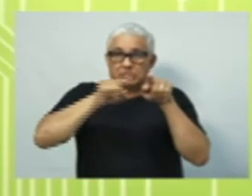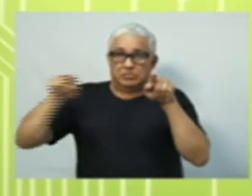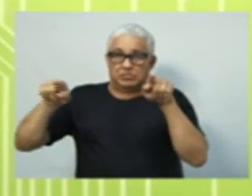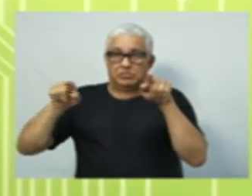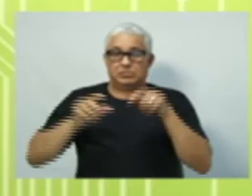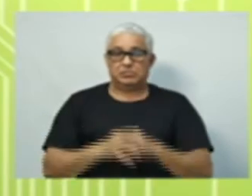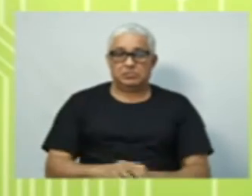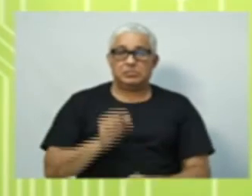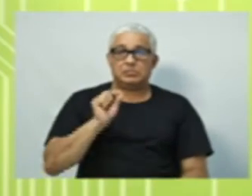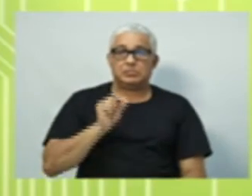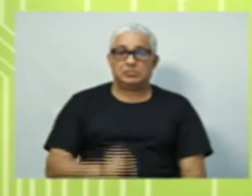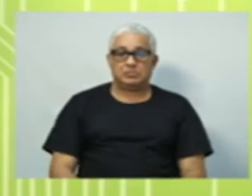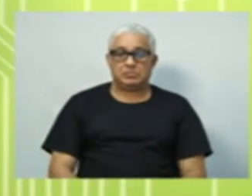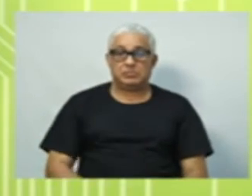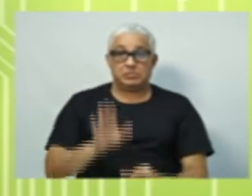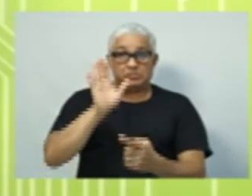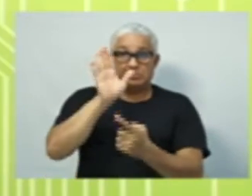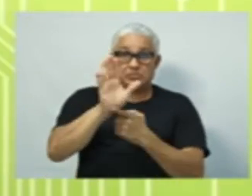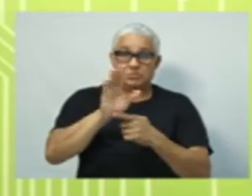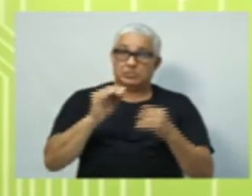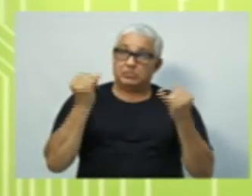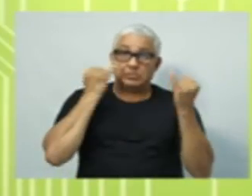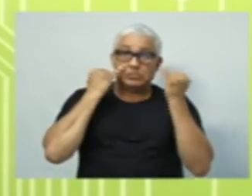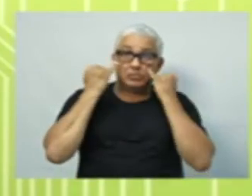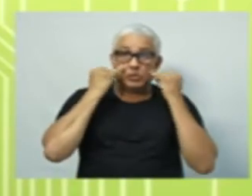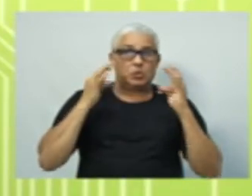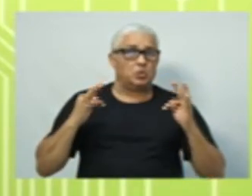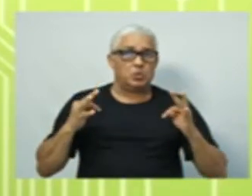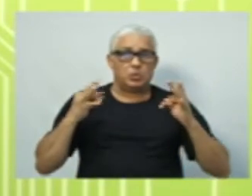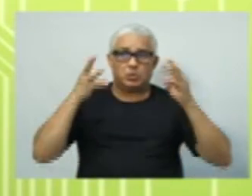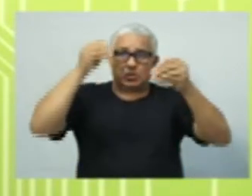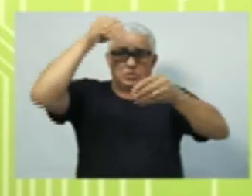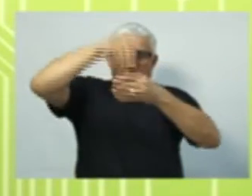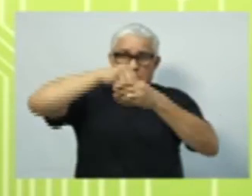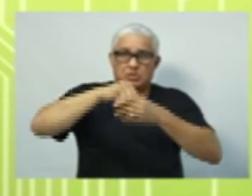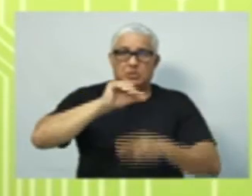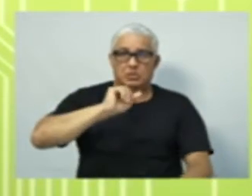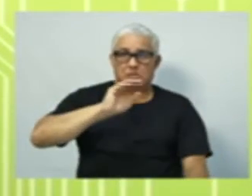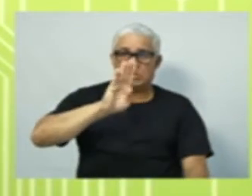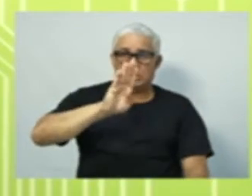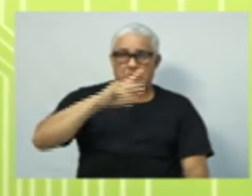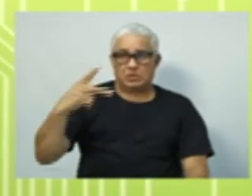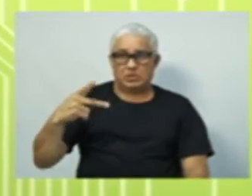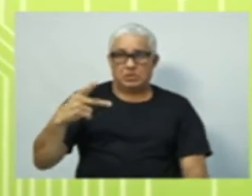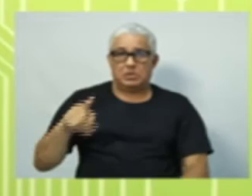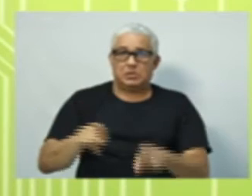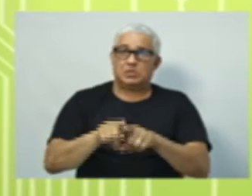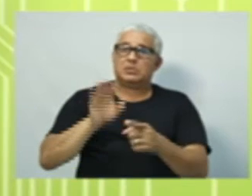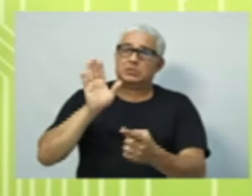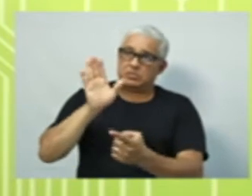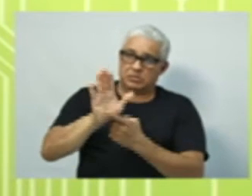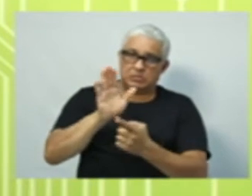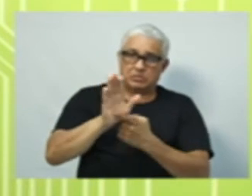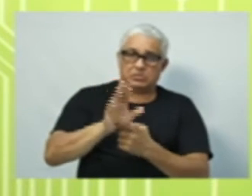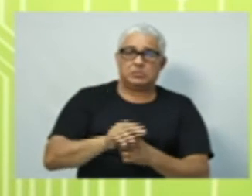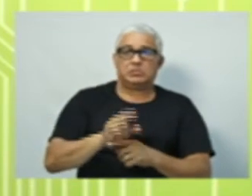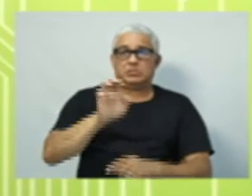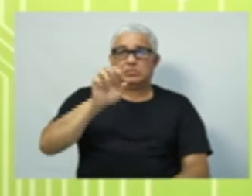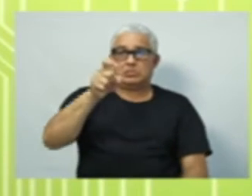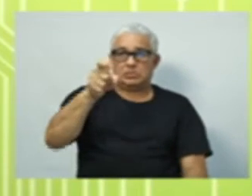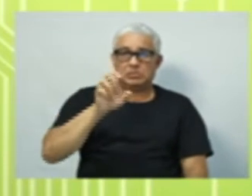estamos mostrando a informação de um todo de todo o balanço patrimonial toda demonstração do resultado do exercício